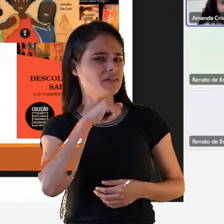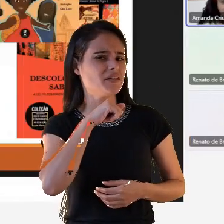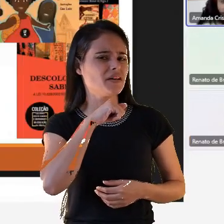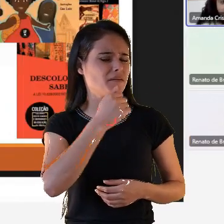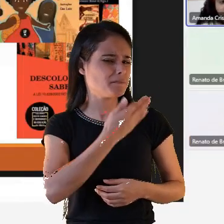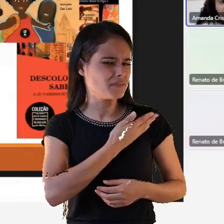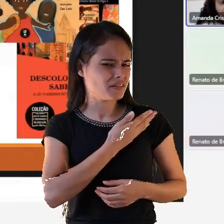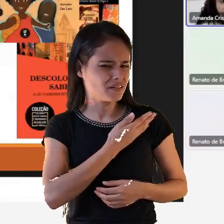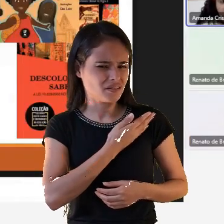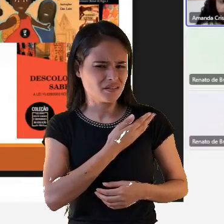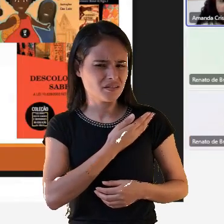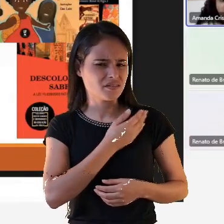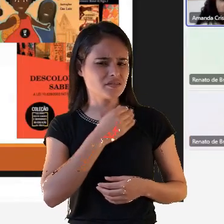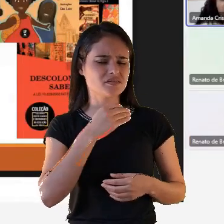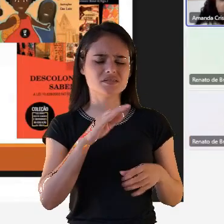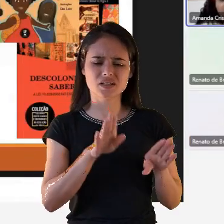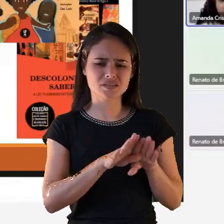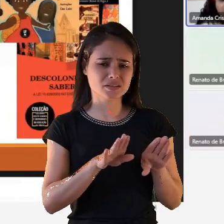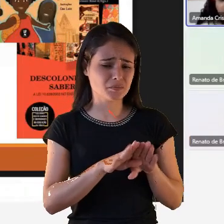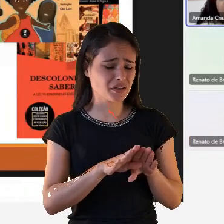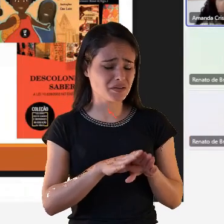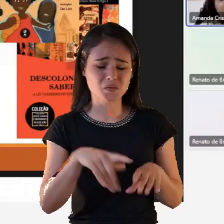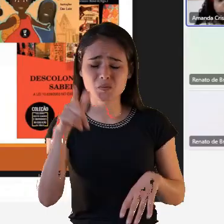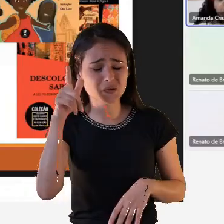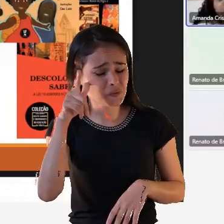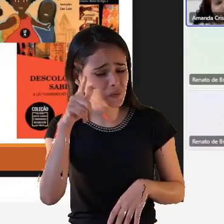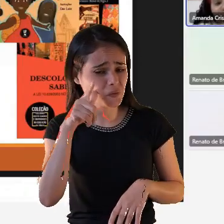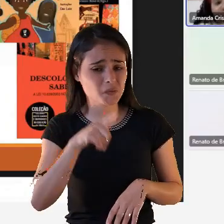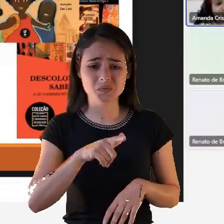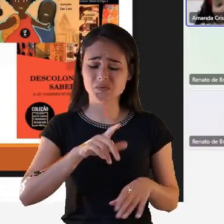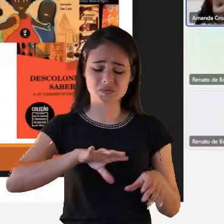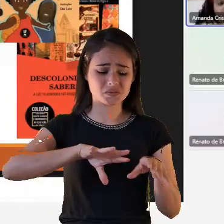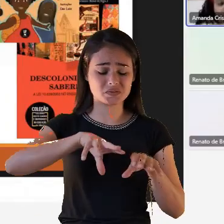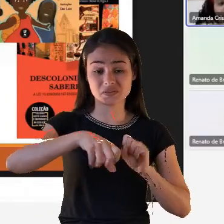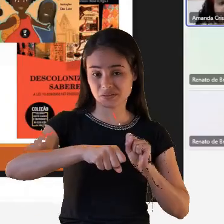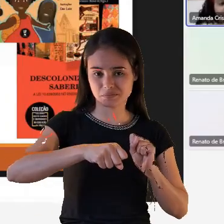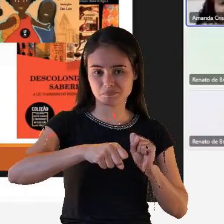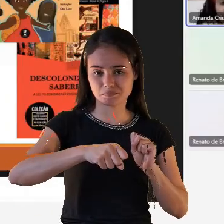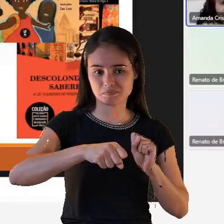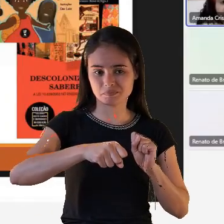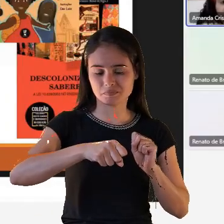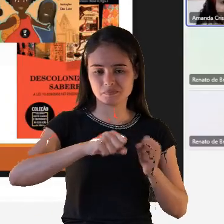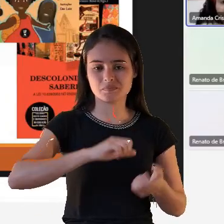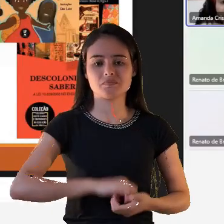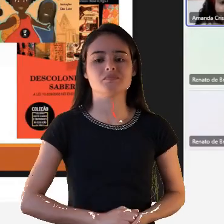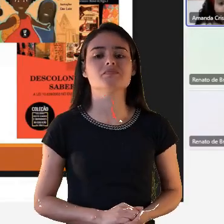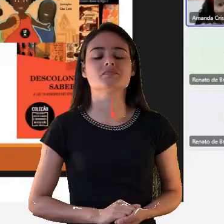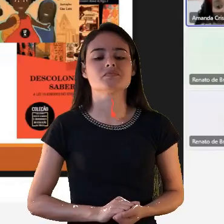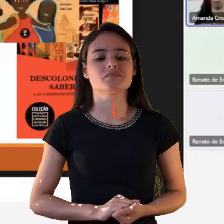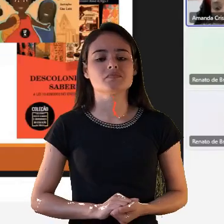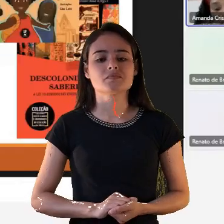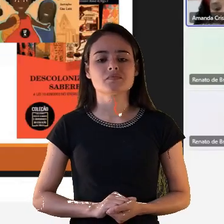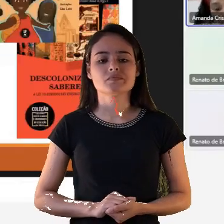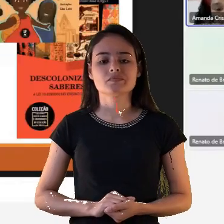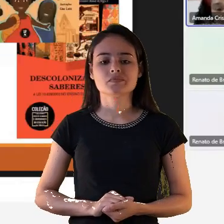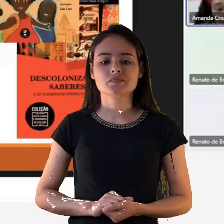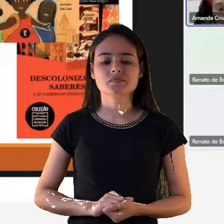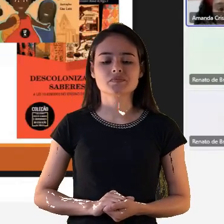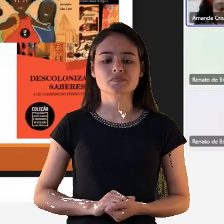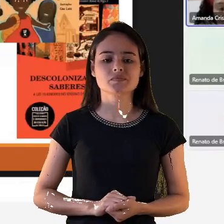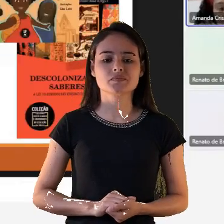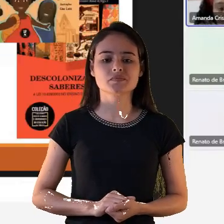das mães brasileiras, né, de que seus filhos possam ter acesso à educação, né? Pode